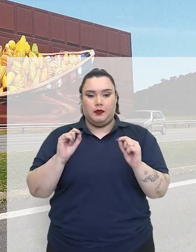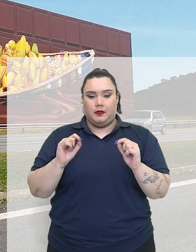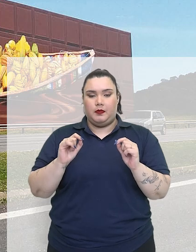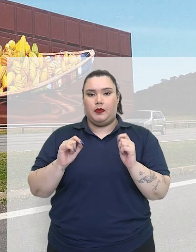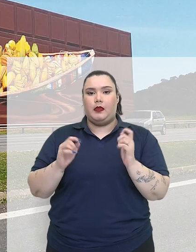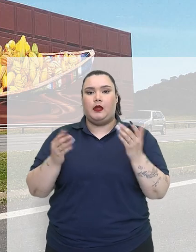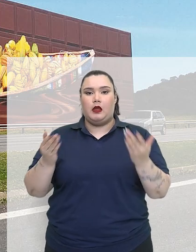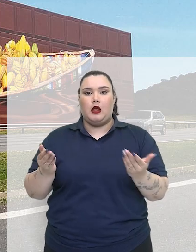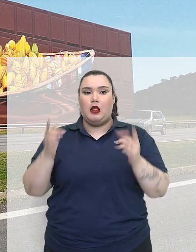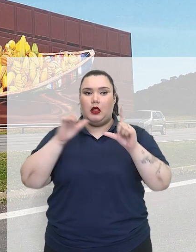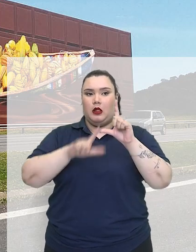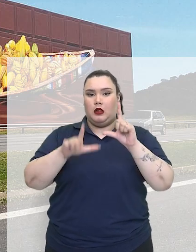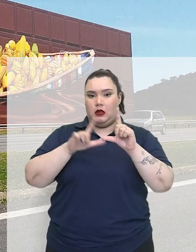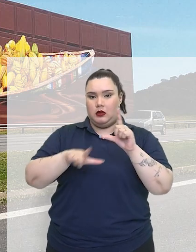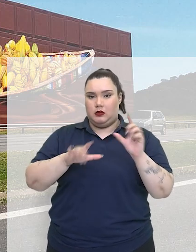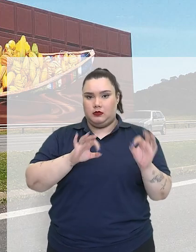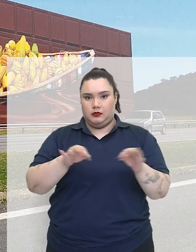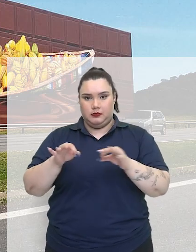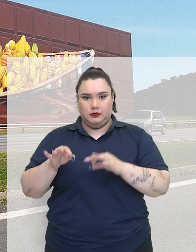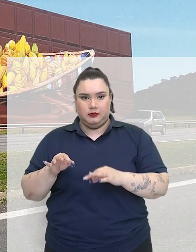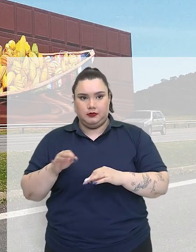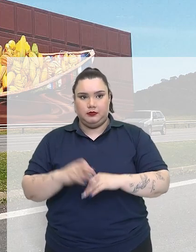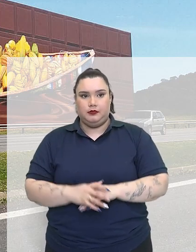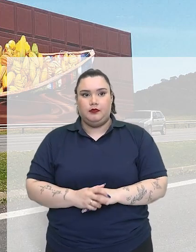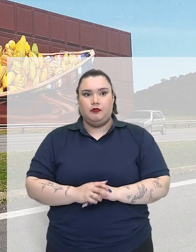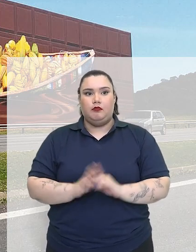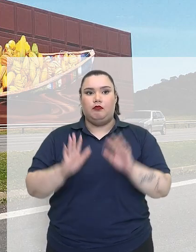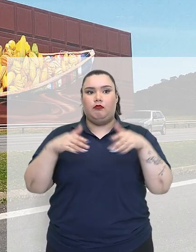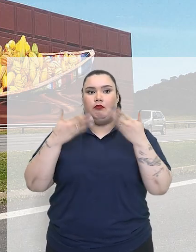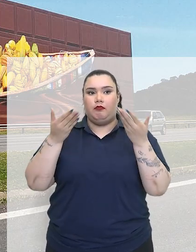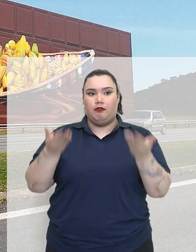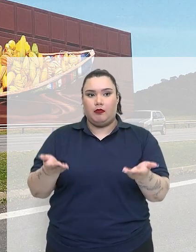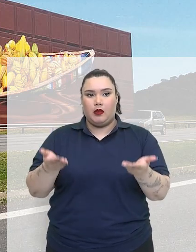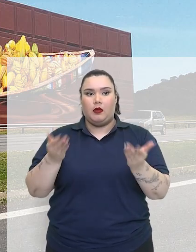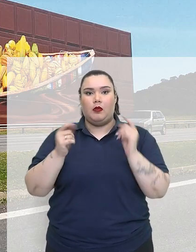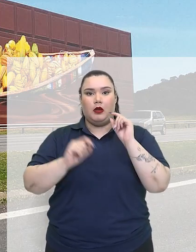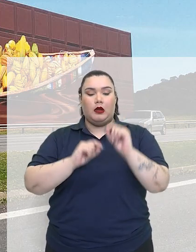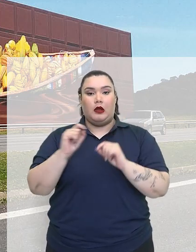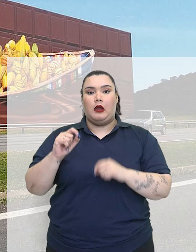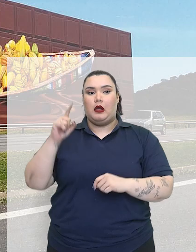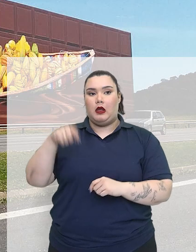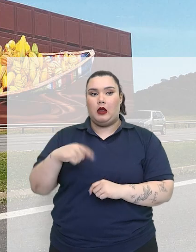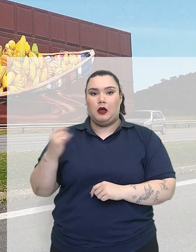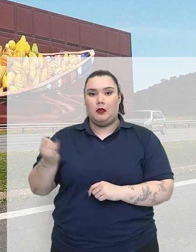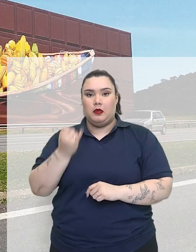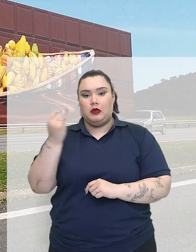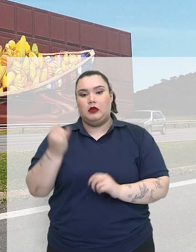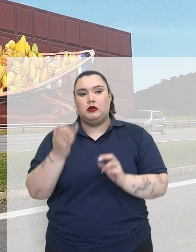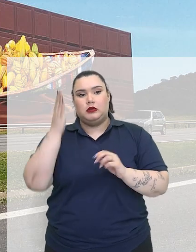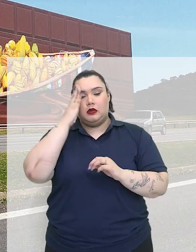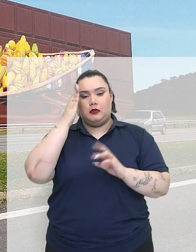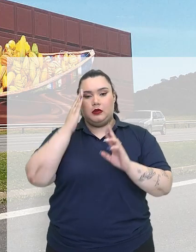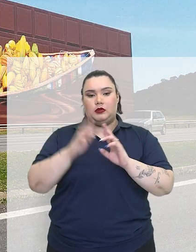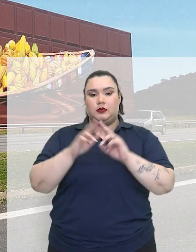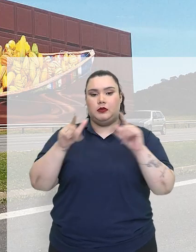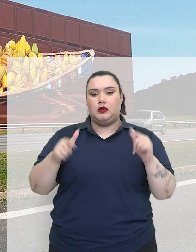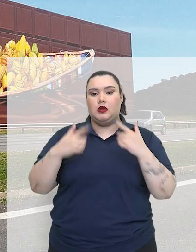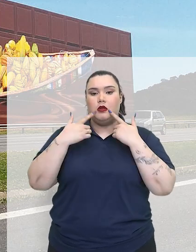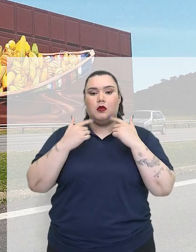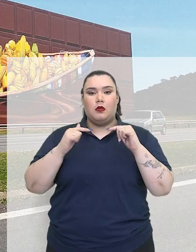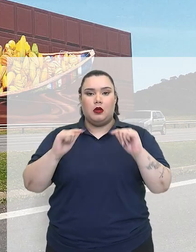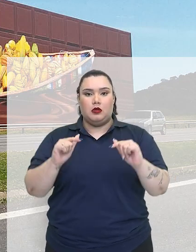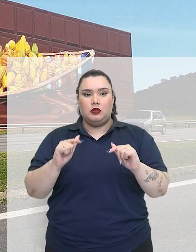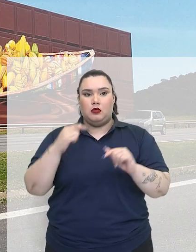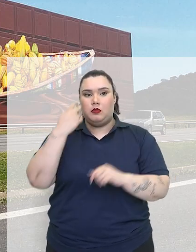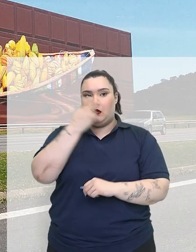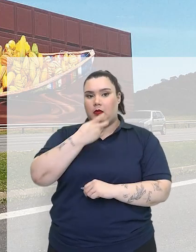a palavra, a letra, né? E aí, claro, né, que é importante diferenciar a linguagem oral, atualmente,